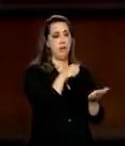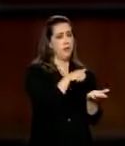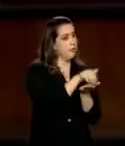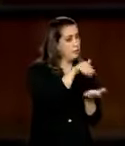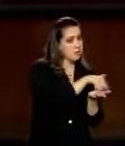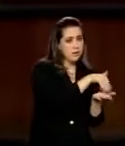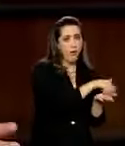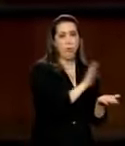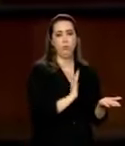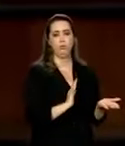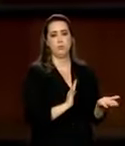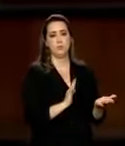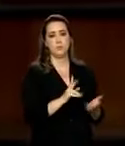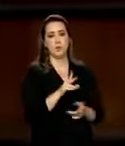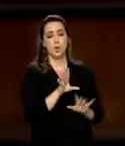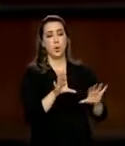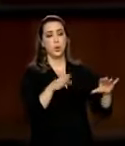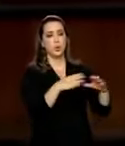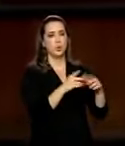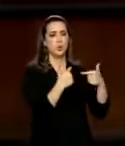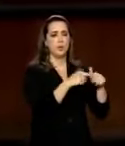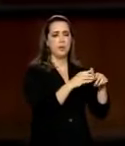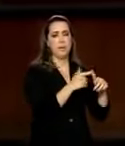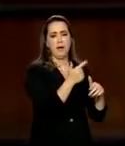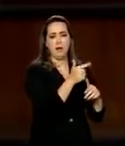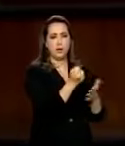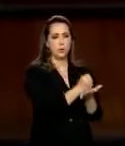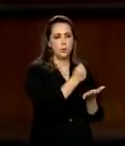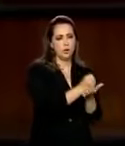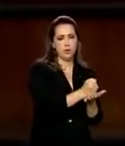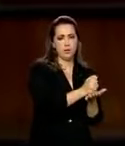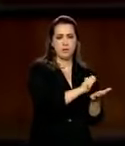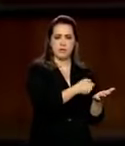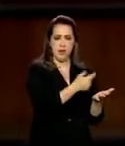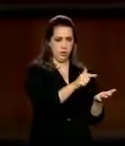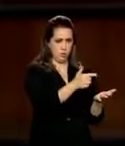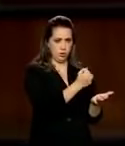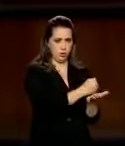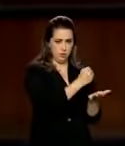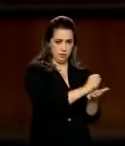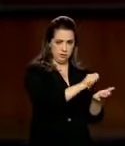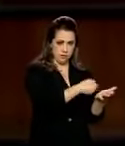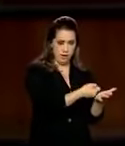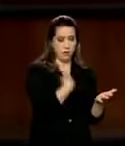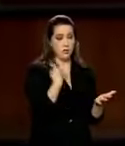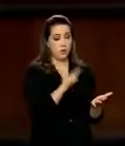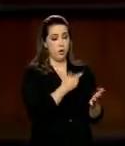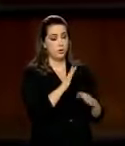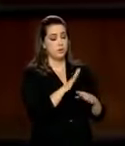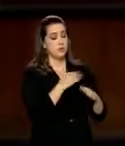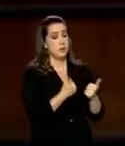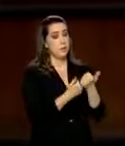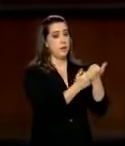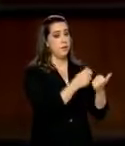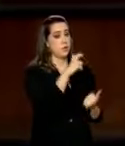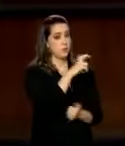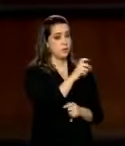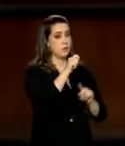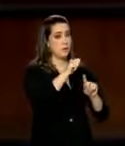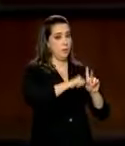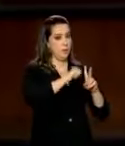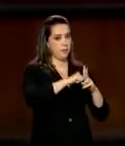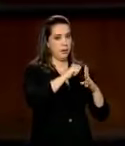tocante aos informais, como você disse aí, nós trabalhamos com o auxílio emergencial, num primeiro momento, 5 parcelas de R$ 600.